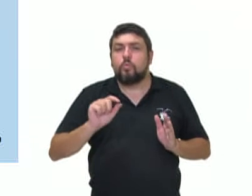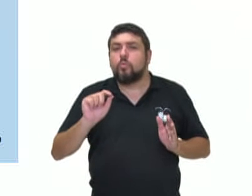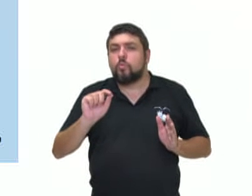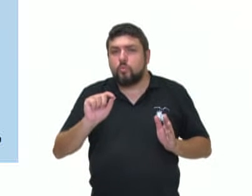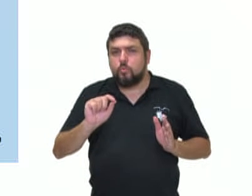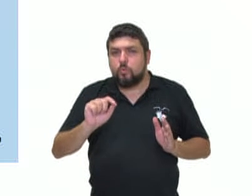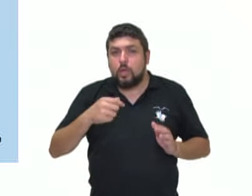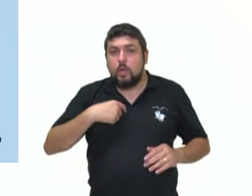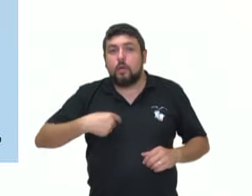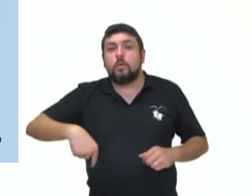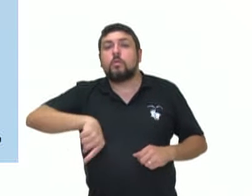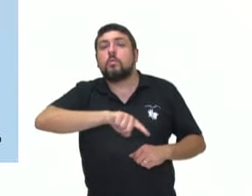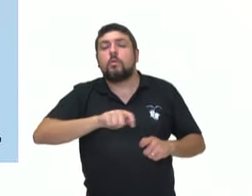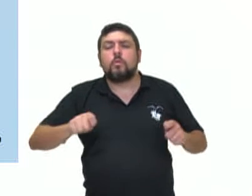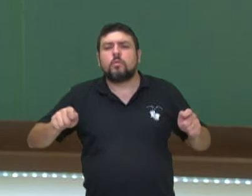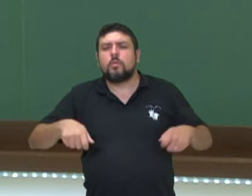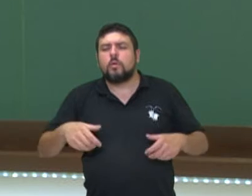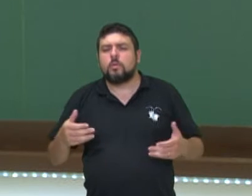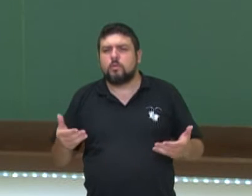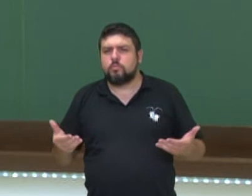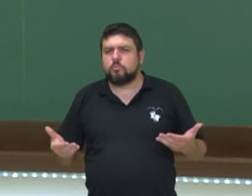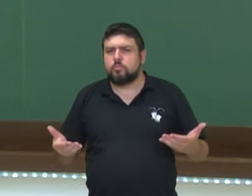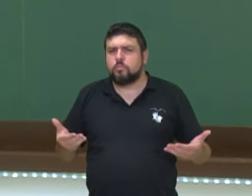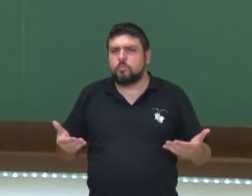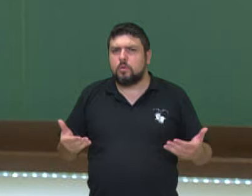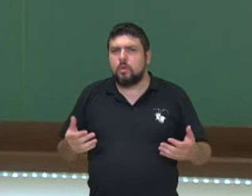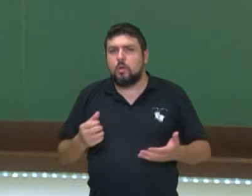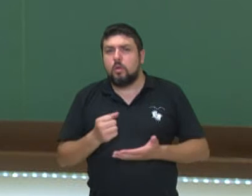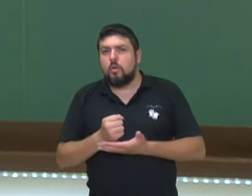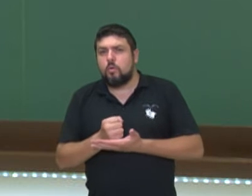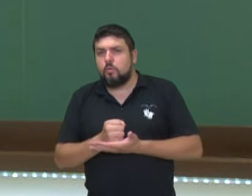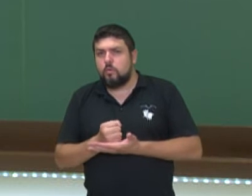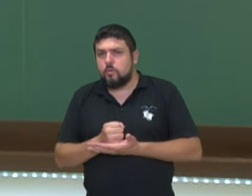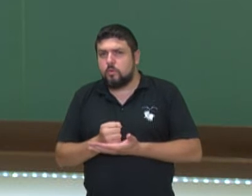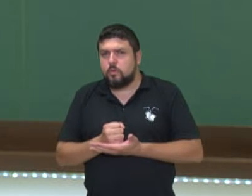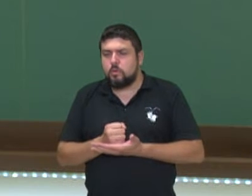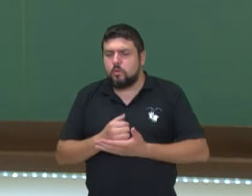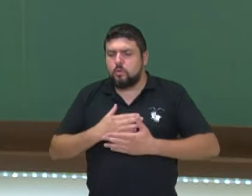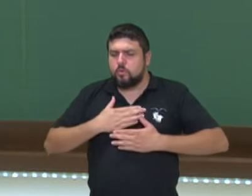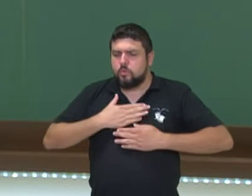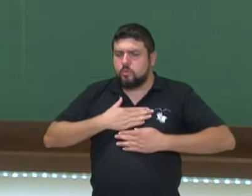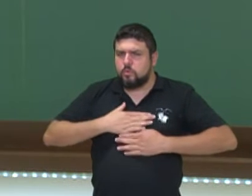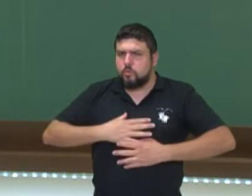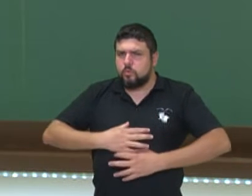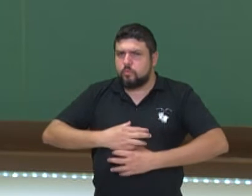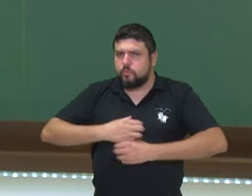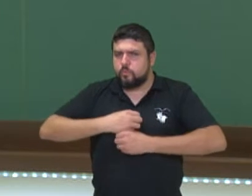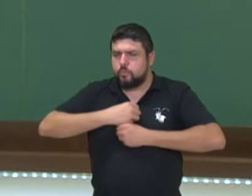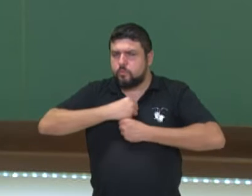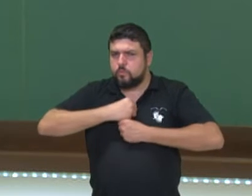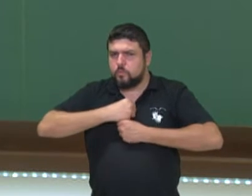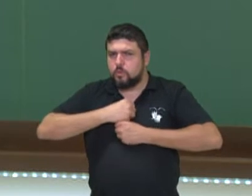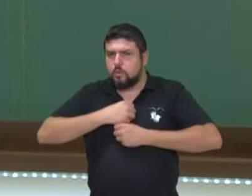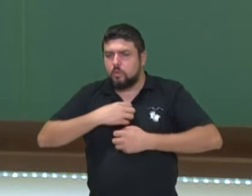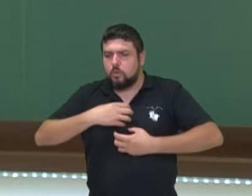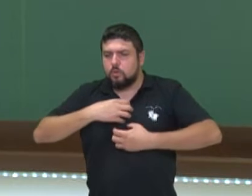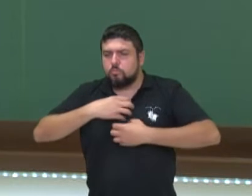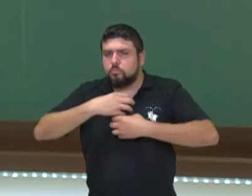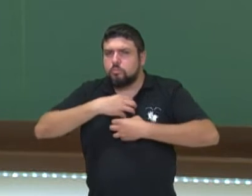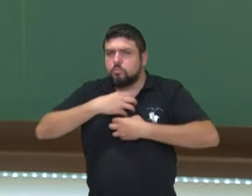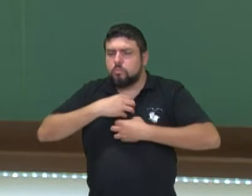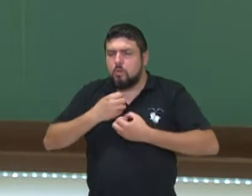de equilibrar, controlar, harmonizar as emoções, os desejos com